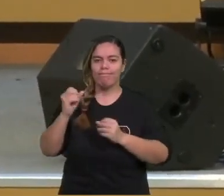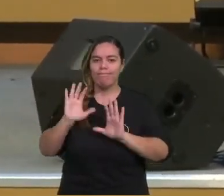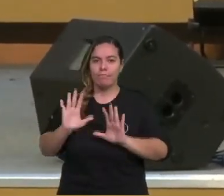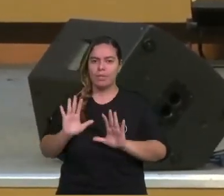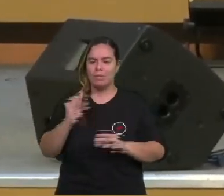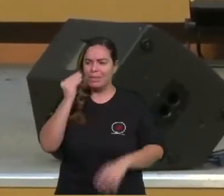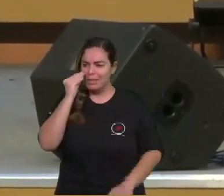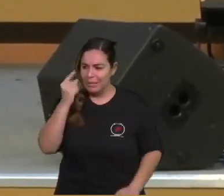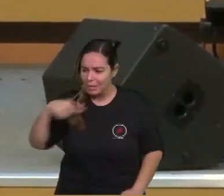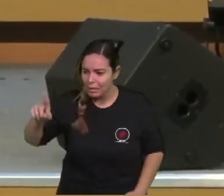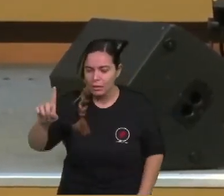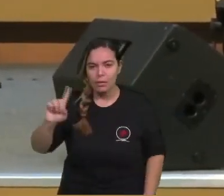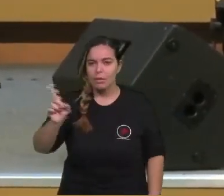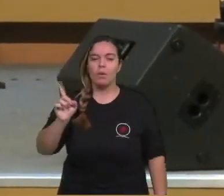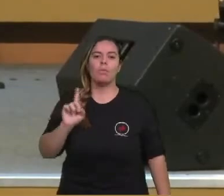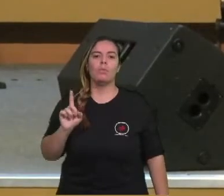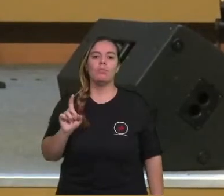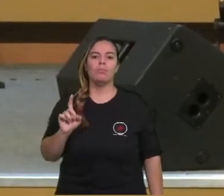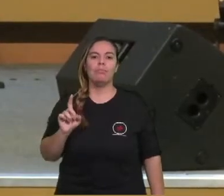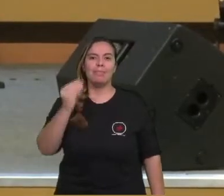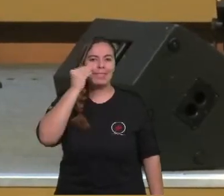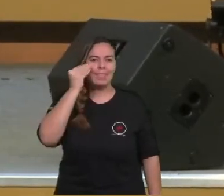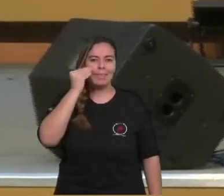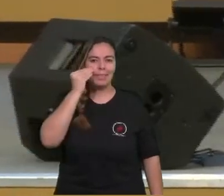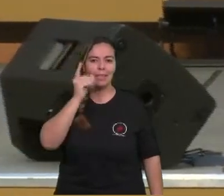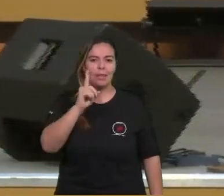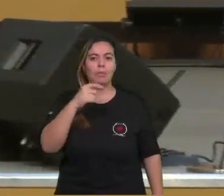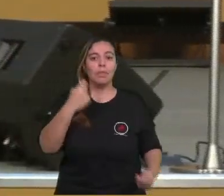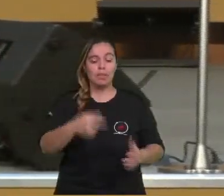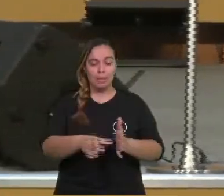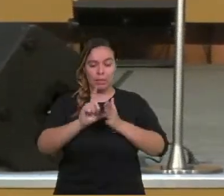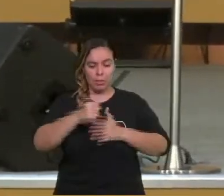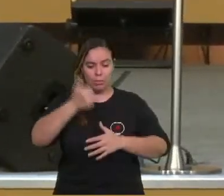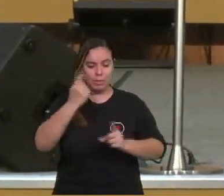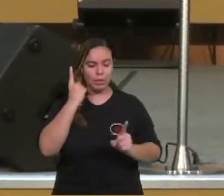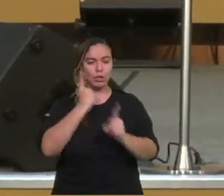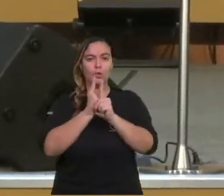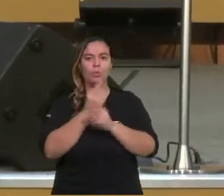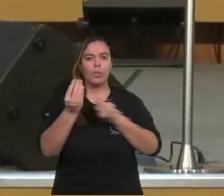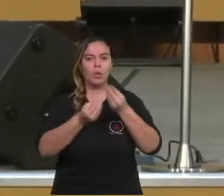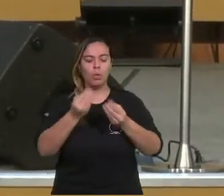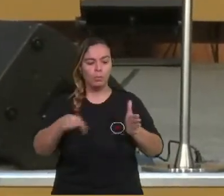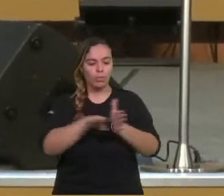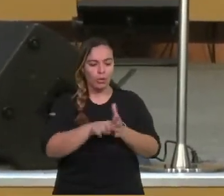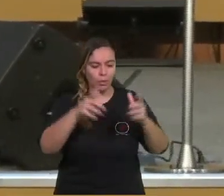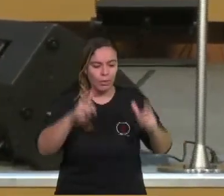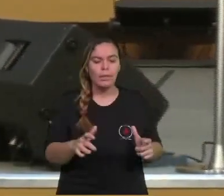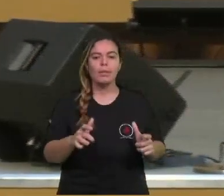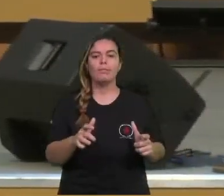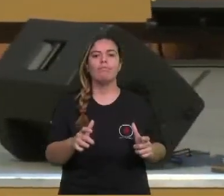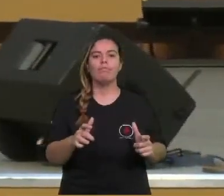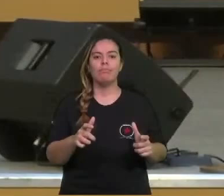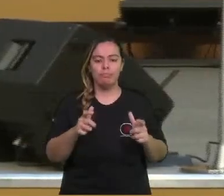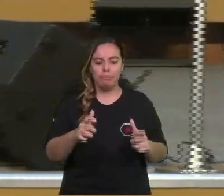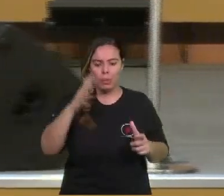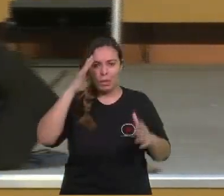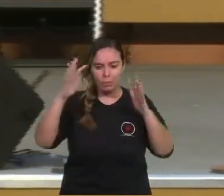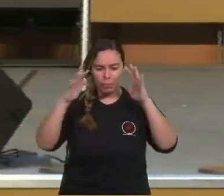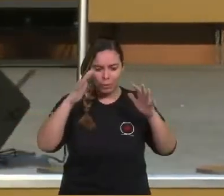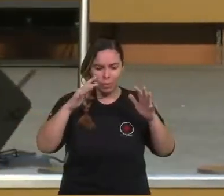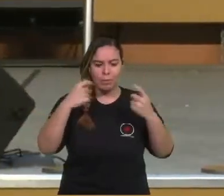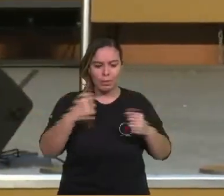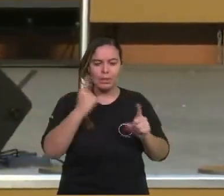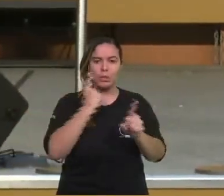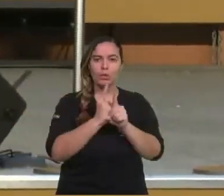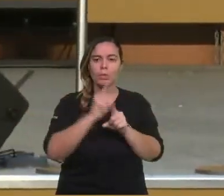Ué, pastor, não tenho que sair de lá? Não. Primeiro você tem que descobrir o que te levou para lá. Porque se você tentar sair de lá sem descobrir o